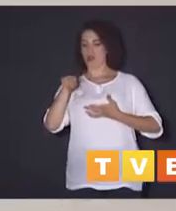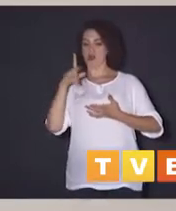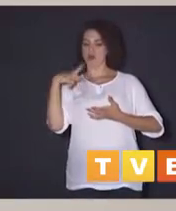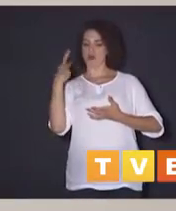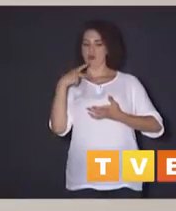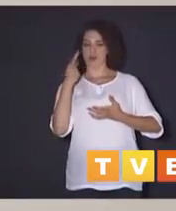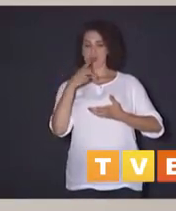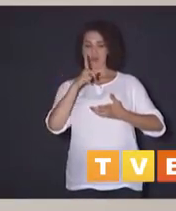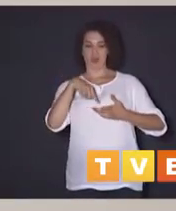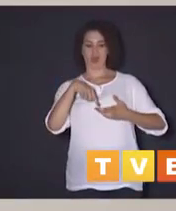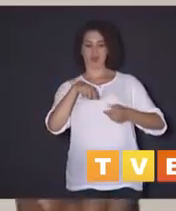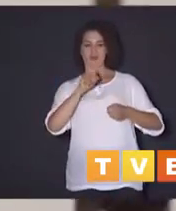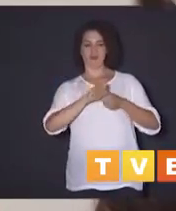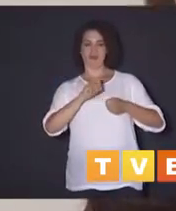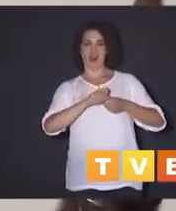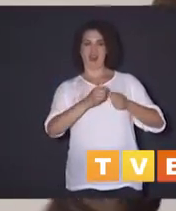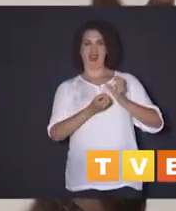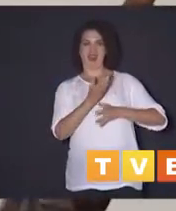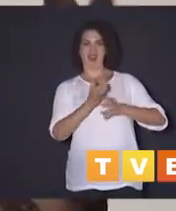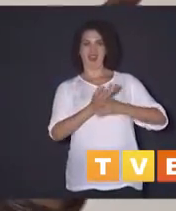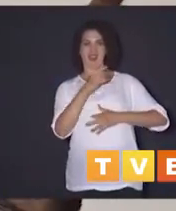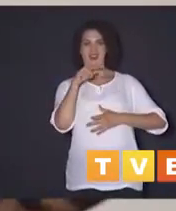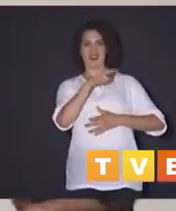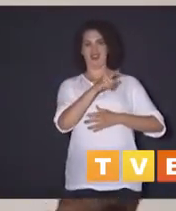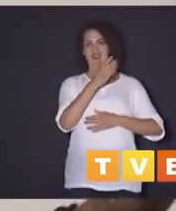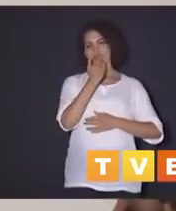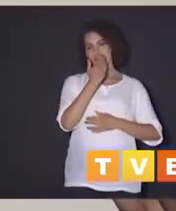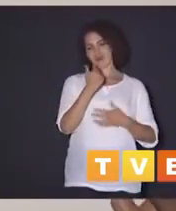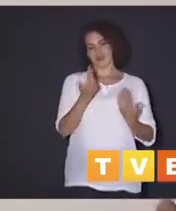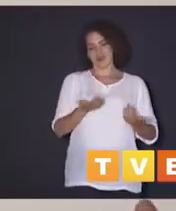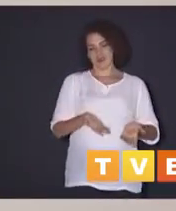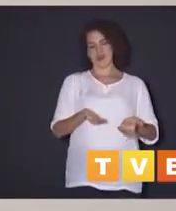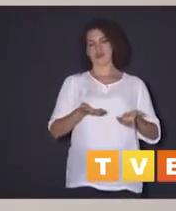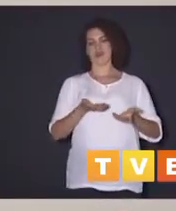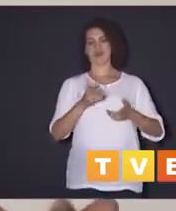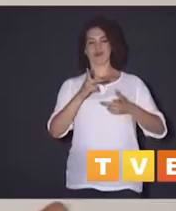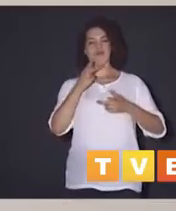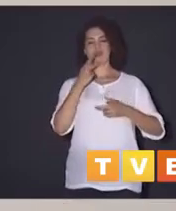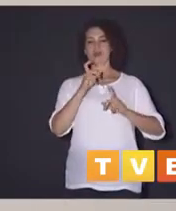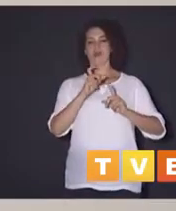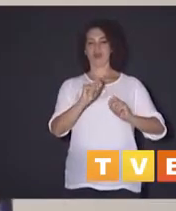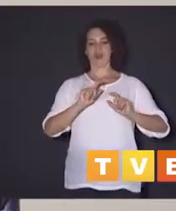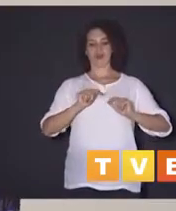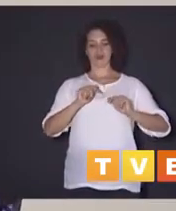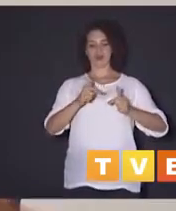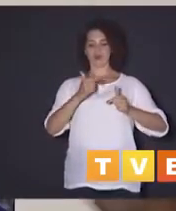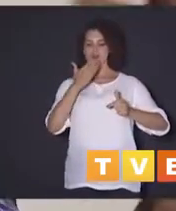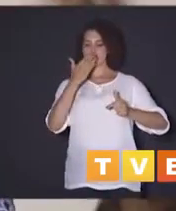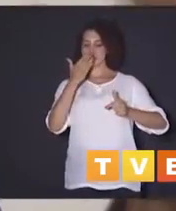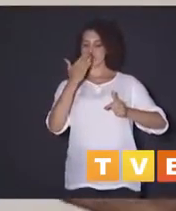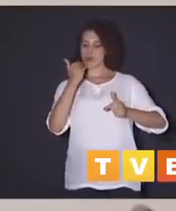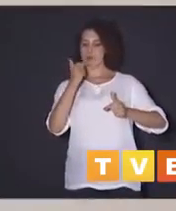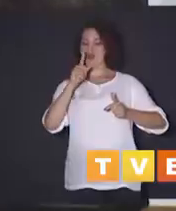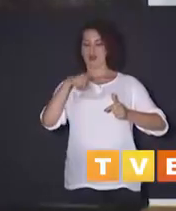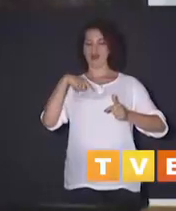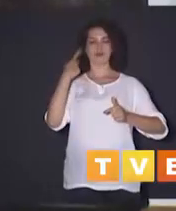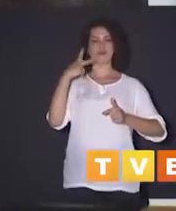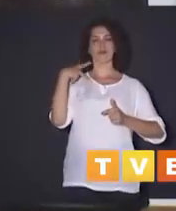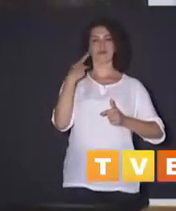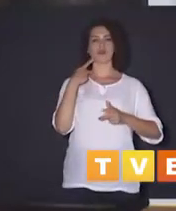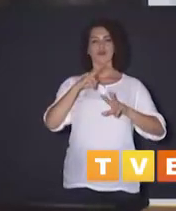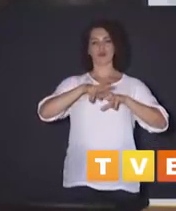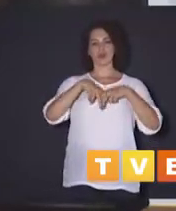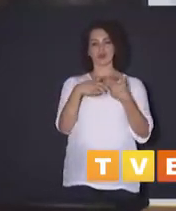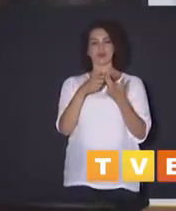produção daquele alimento então como uma coisa está ligada a outra nem se fala do ato político com o ato de comer porque tem um sistema todo por